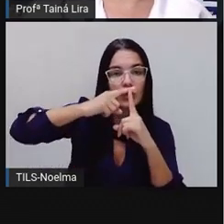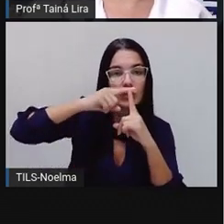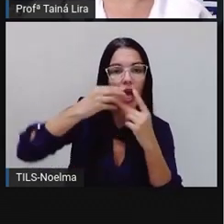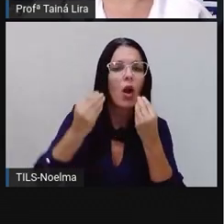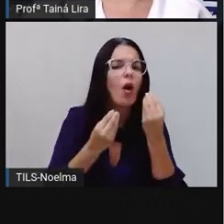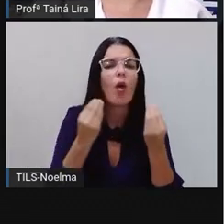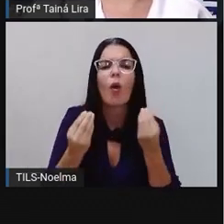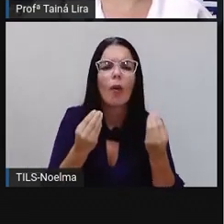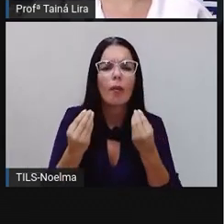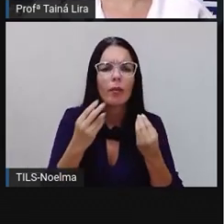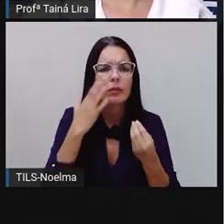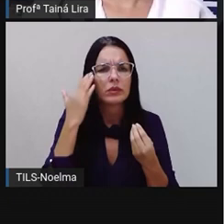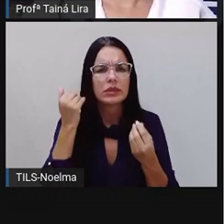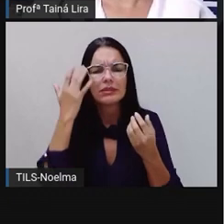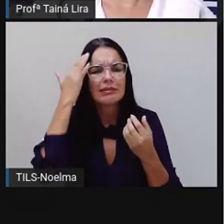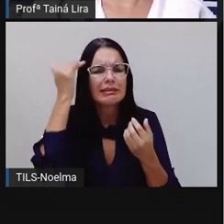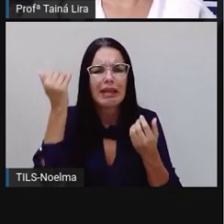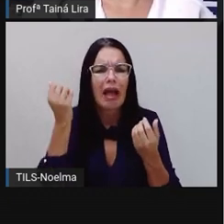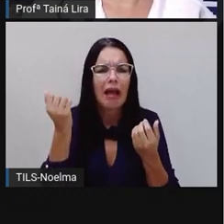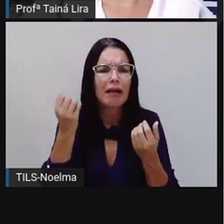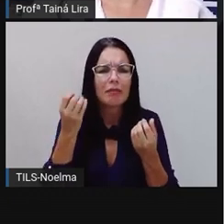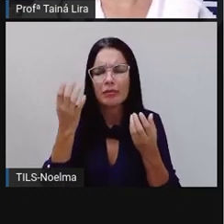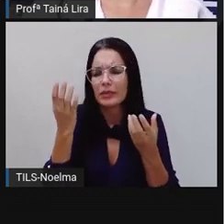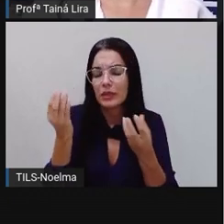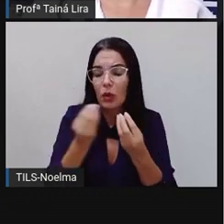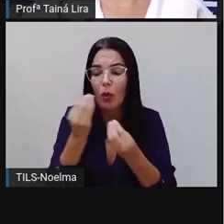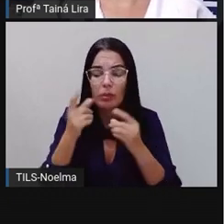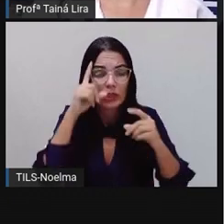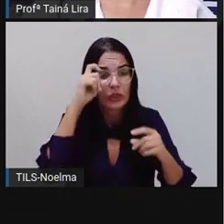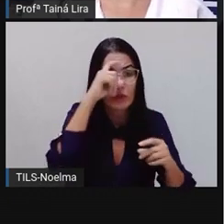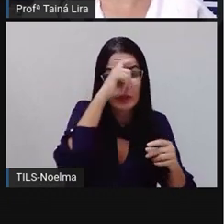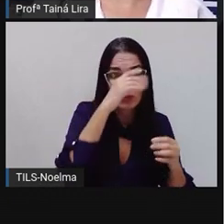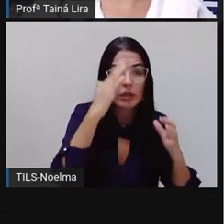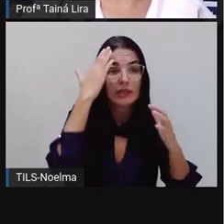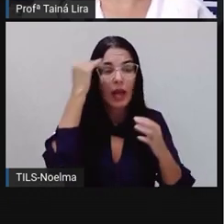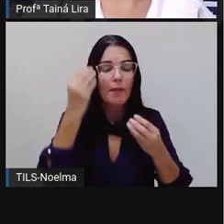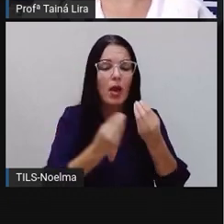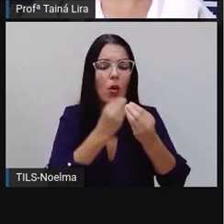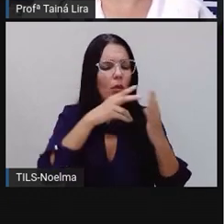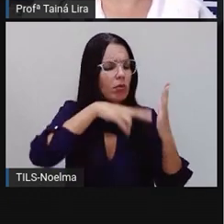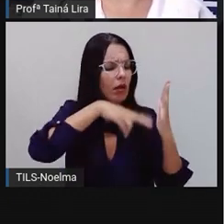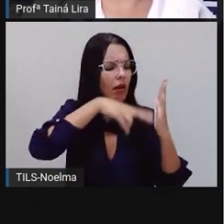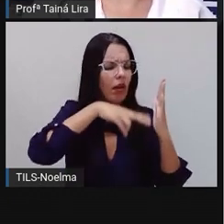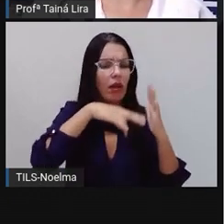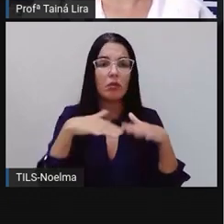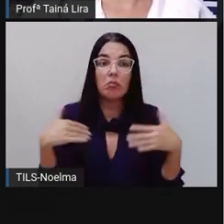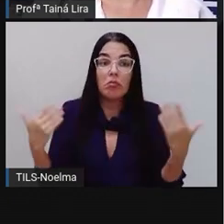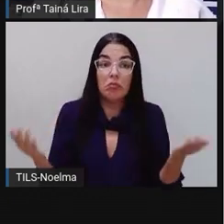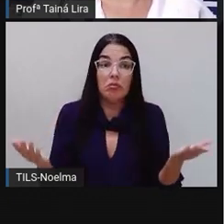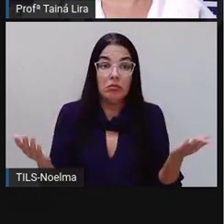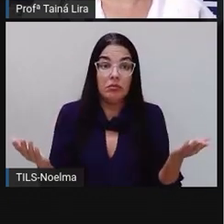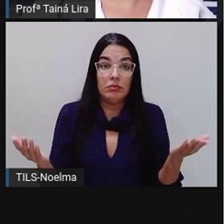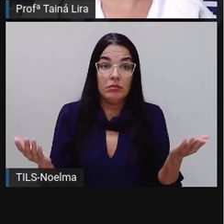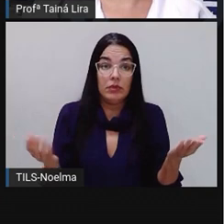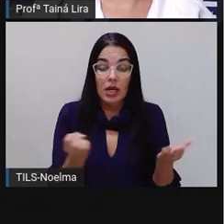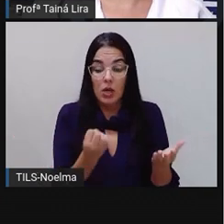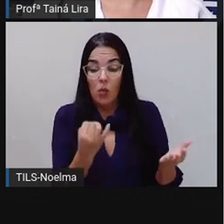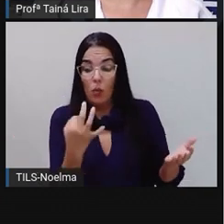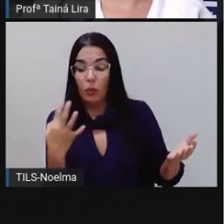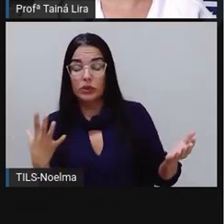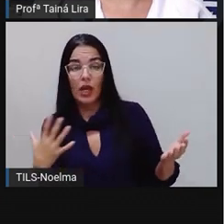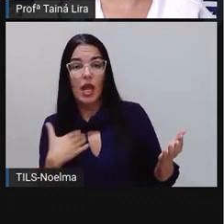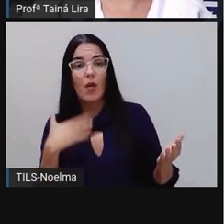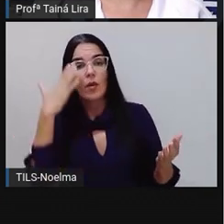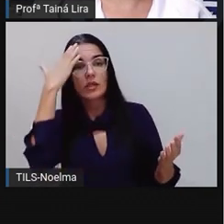aqui, ó, na receita, e a gente tem dificuldade de saber como é que lê isso aqui, PRO? Essa quantidade. Eu sei